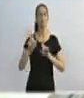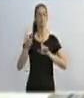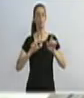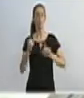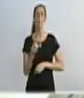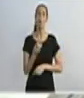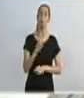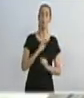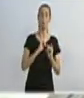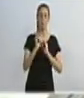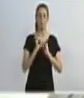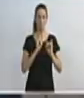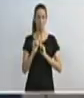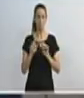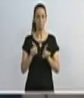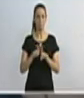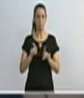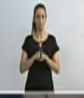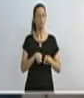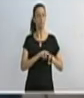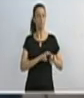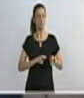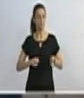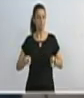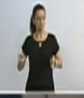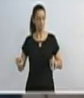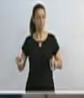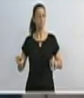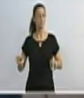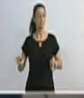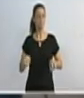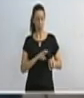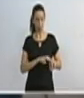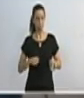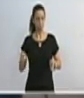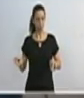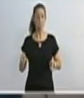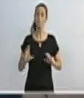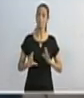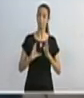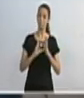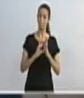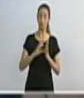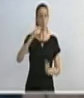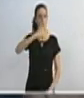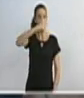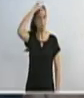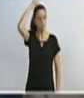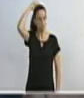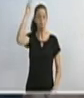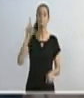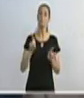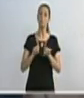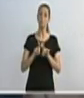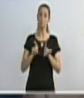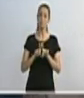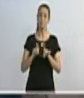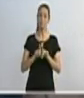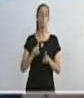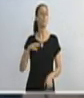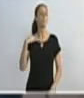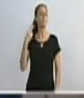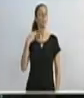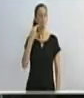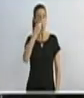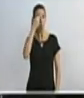internet. A mesa diretora, que agora, ora composta aqui pelo vereador Caminha, Adriano Pereira, bem como também o nosso vereador